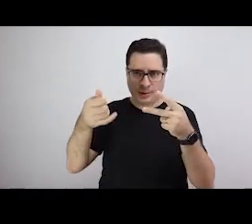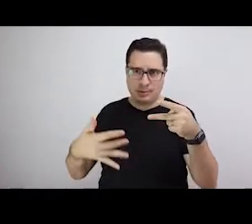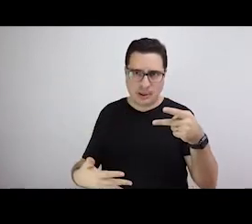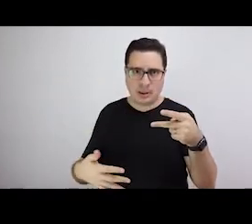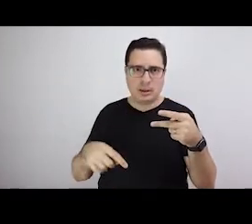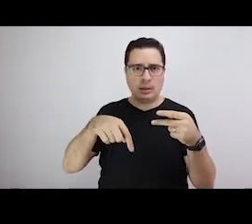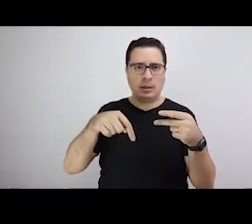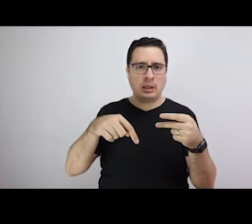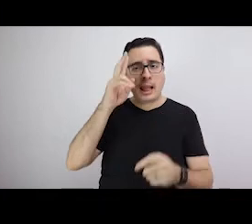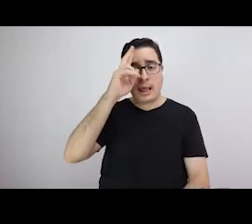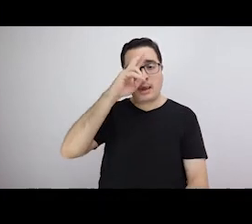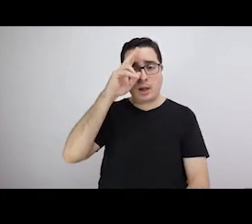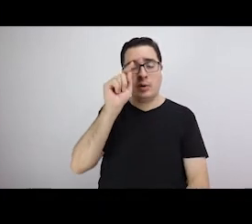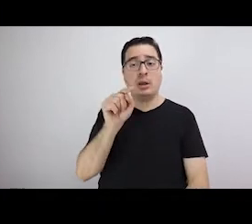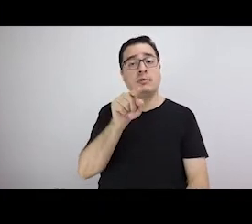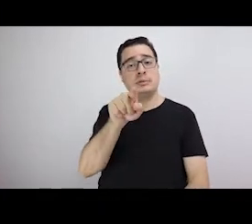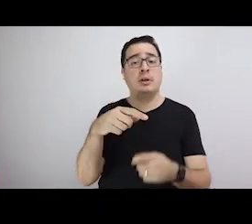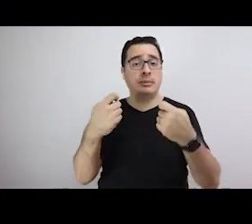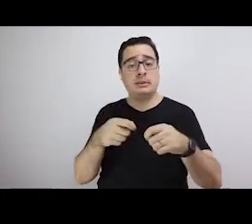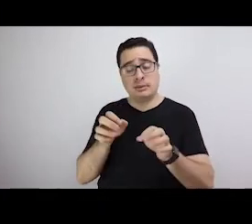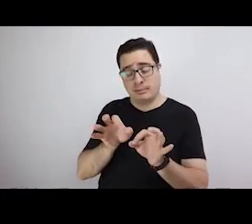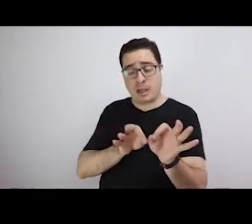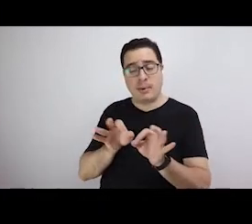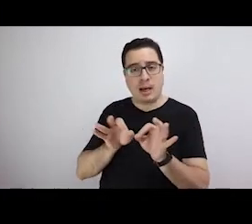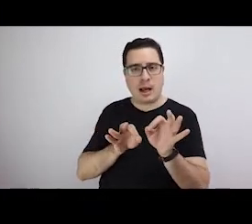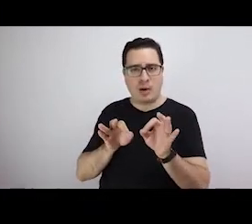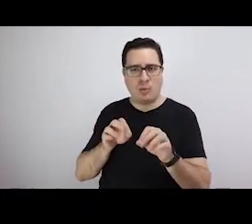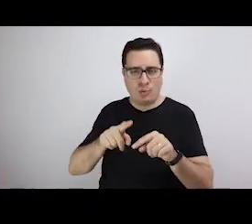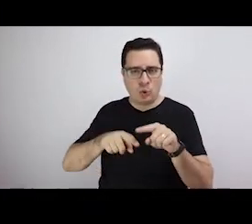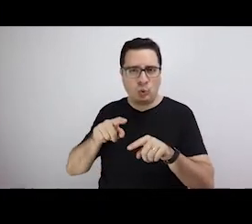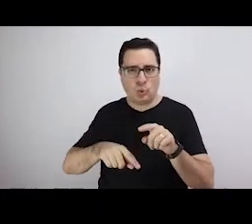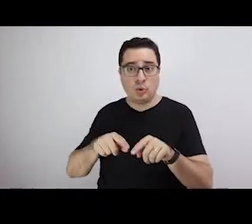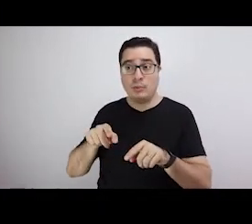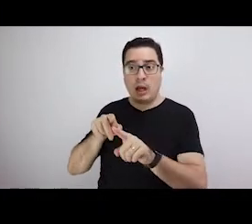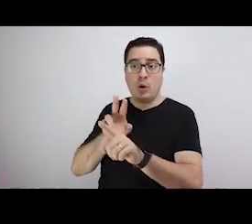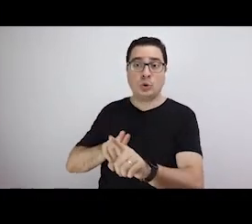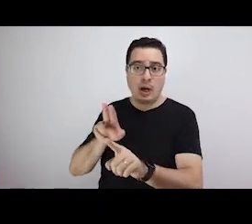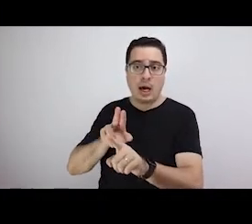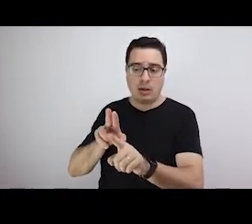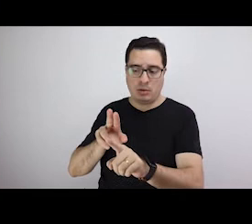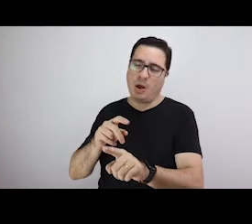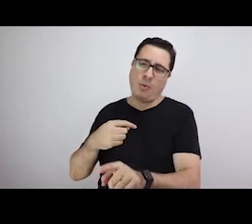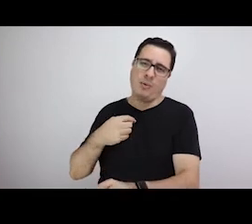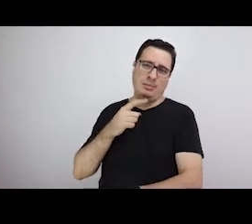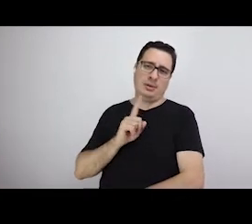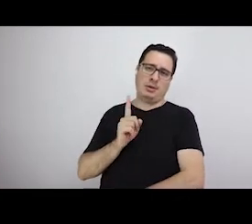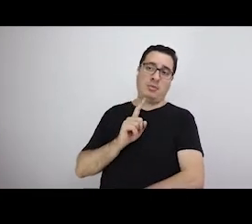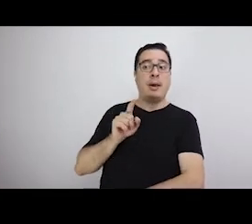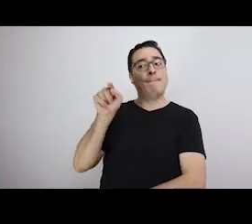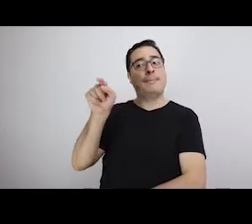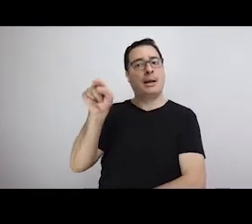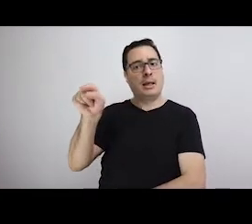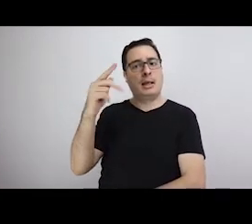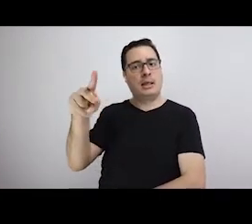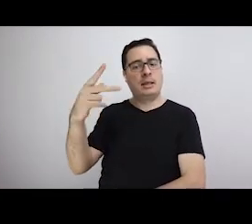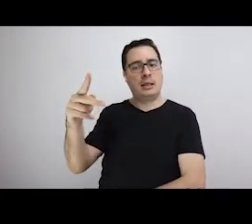é lembrar que você precisa construir um produto para o seu usuário e não para você próprio. Você precisa utilizar